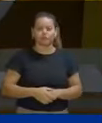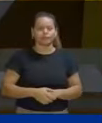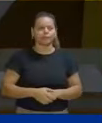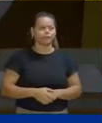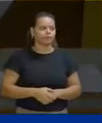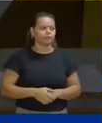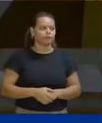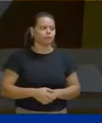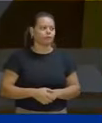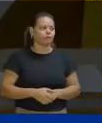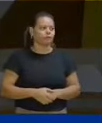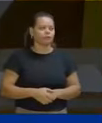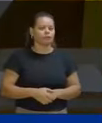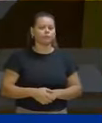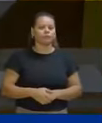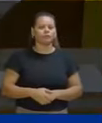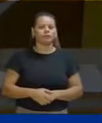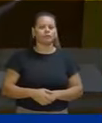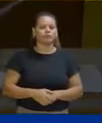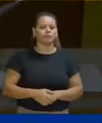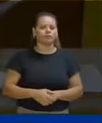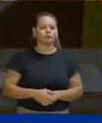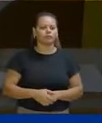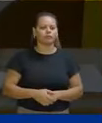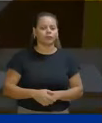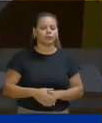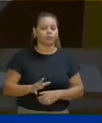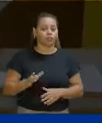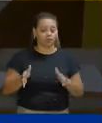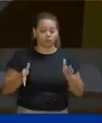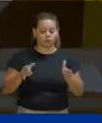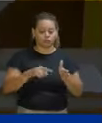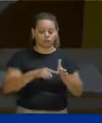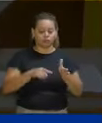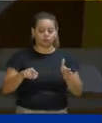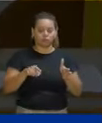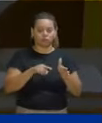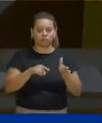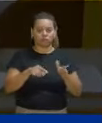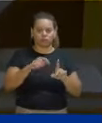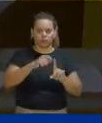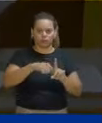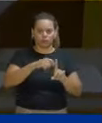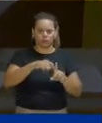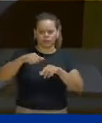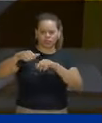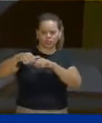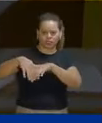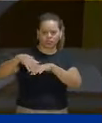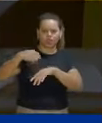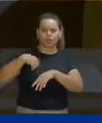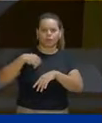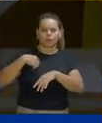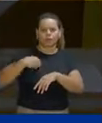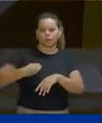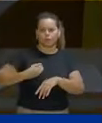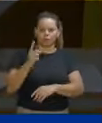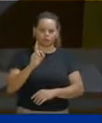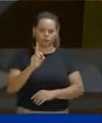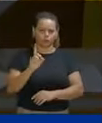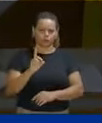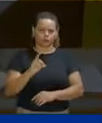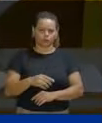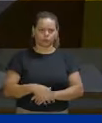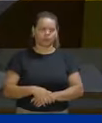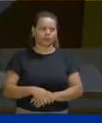tomei a liberdade, tem apenas nesse período, tem uma data que eu estarei ausente. Permanece o foco no desembargador Carmo Antônio,